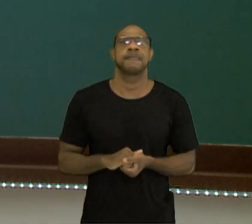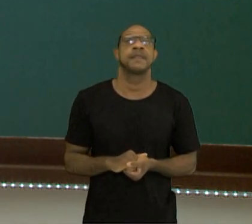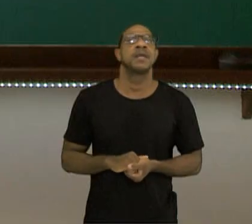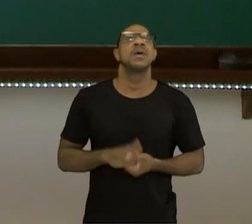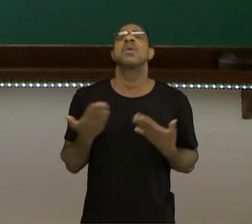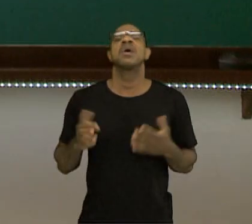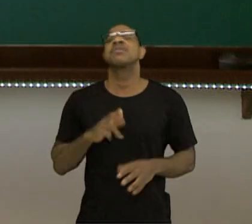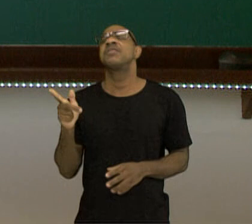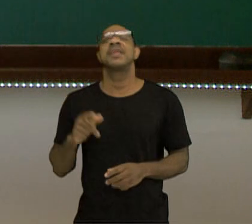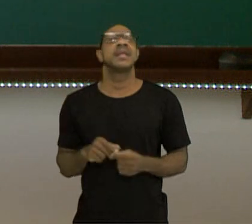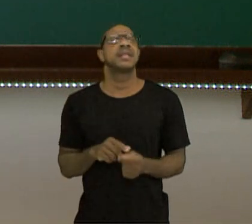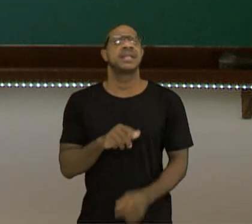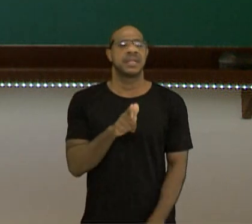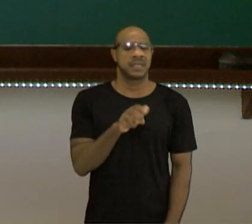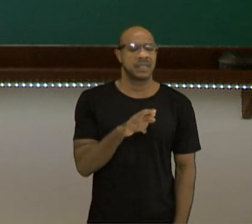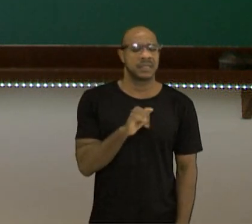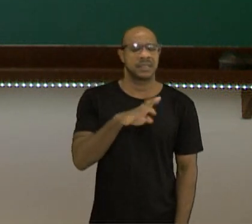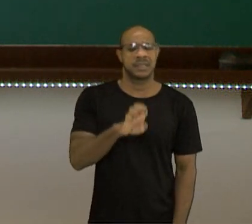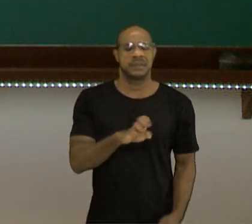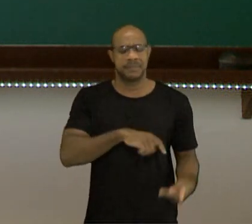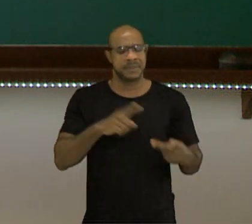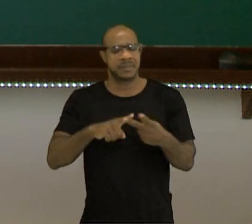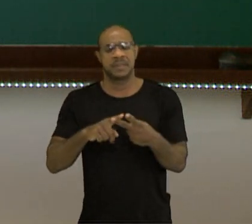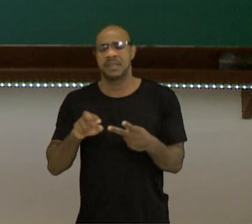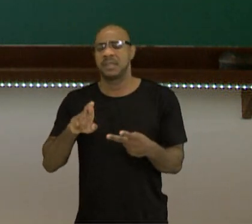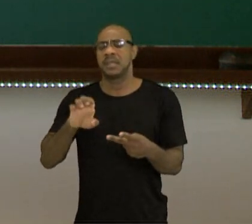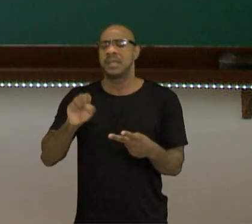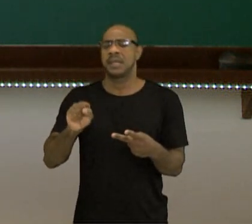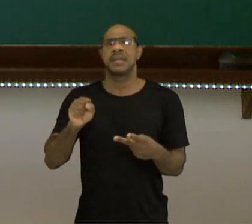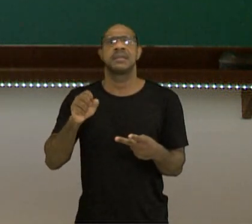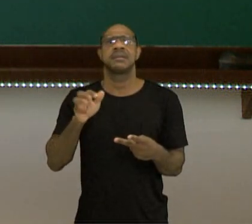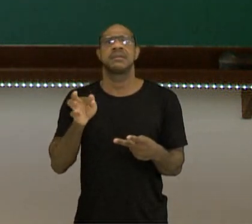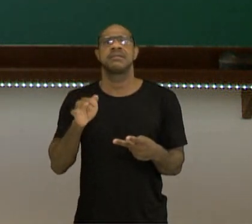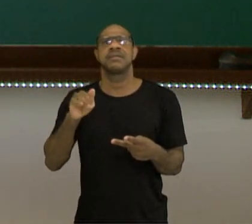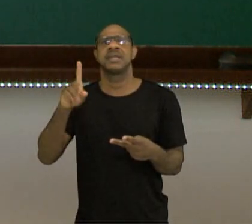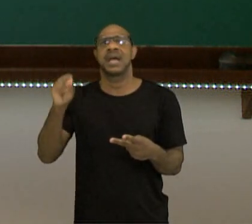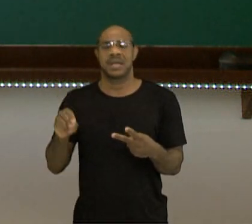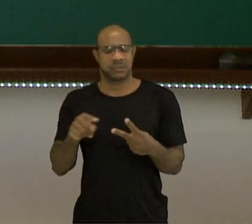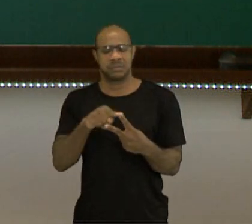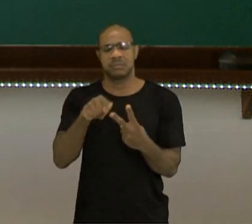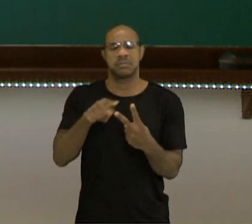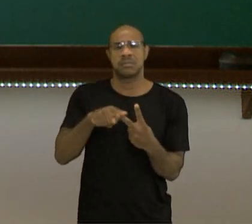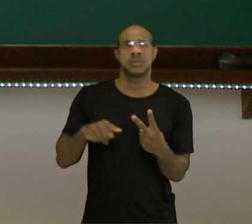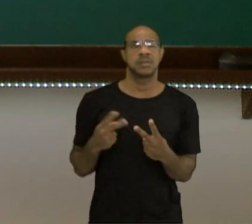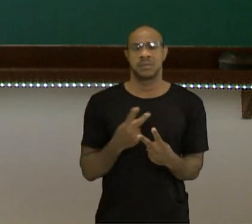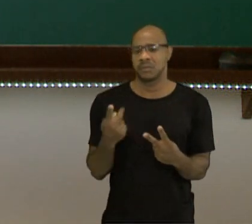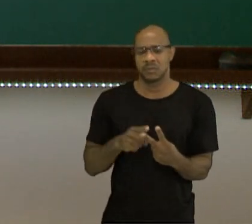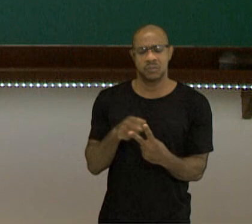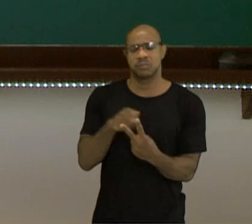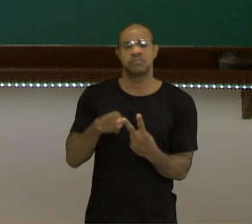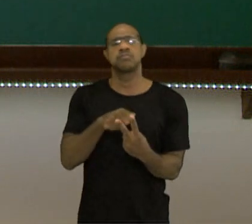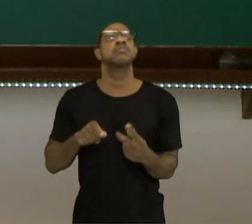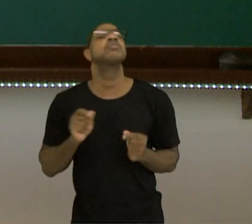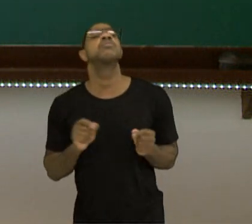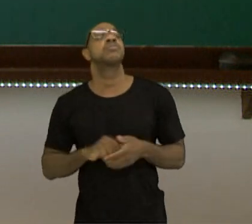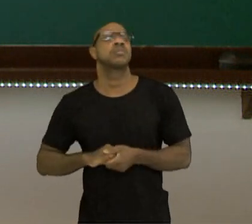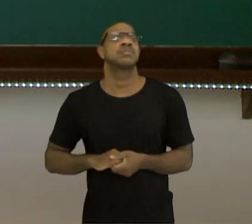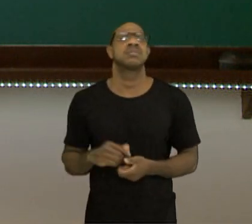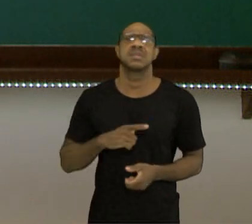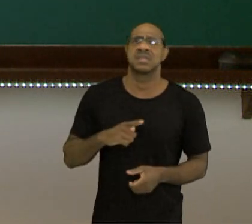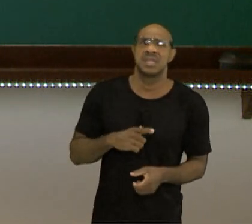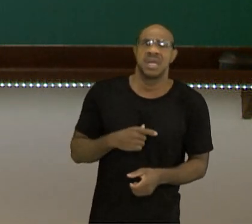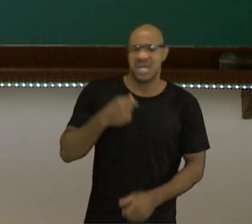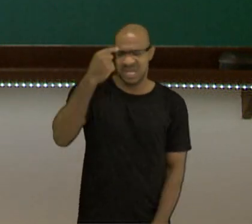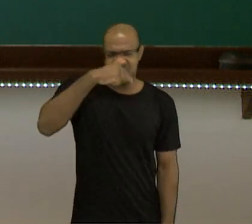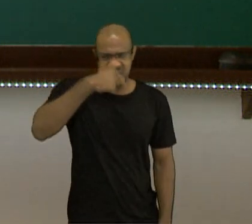Qual é a diferença? Gripes e resfriados são muito similares, porém, a gripe costuma ter sintomas que duram alguns